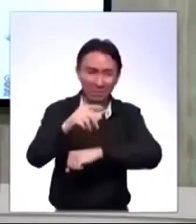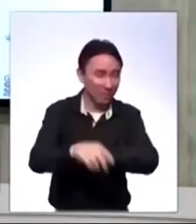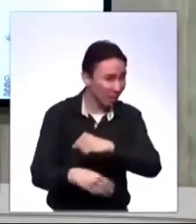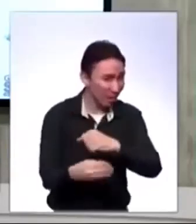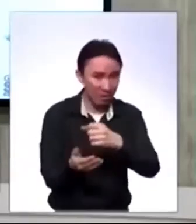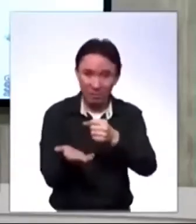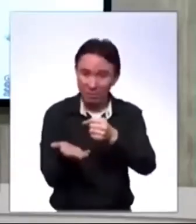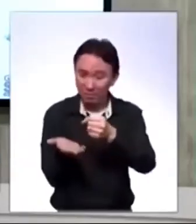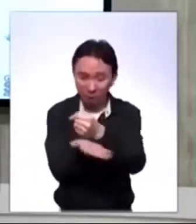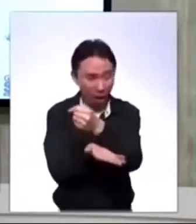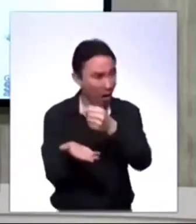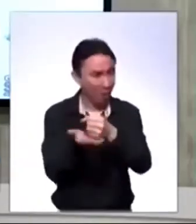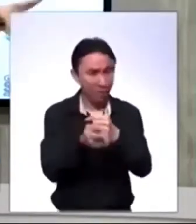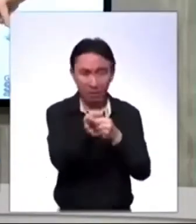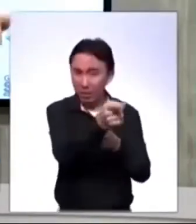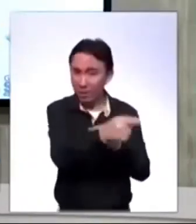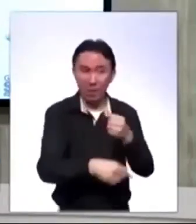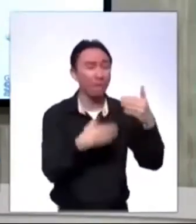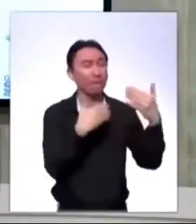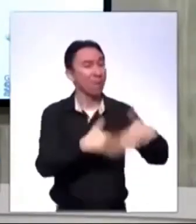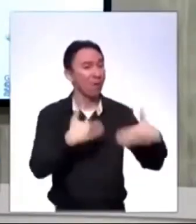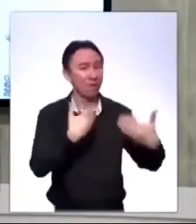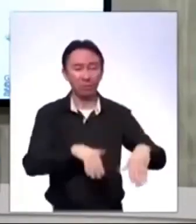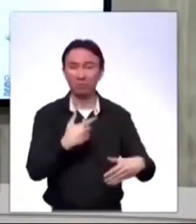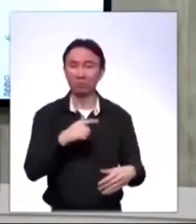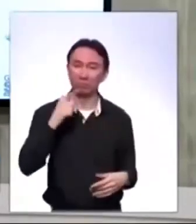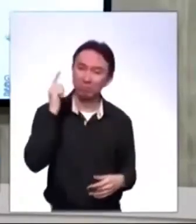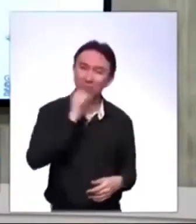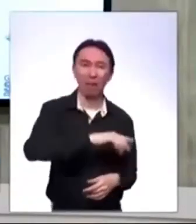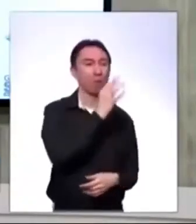uma prova, tá certo? Excelente e